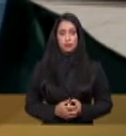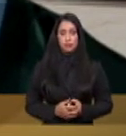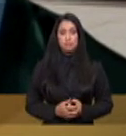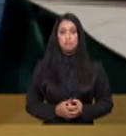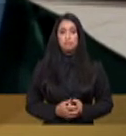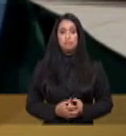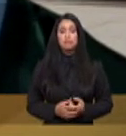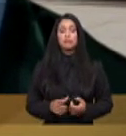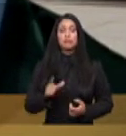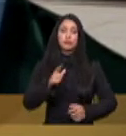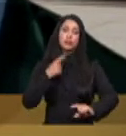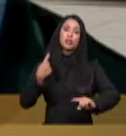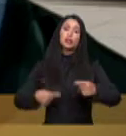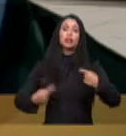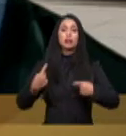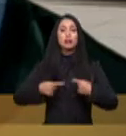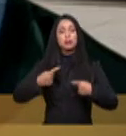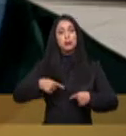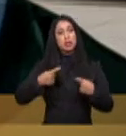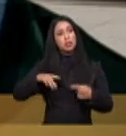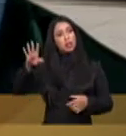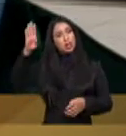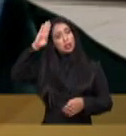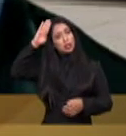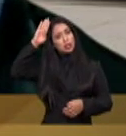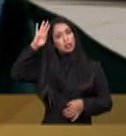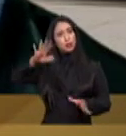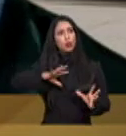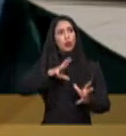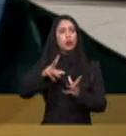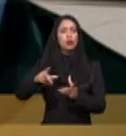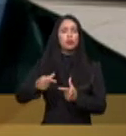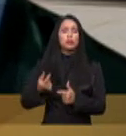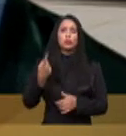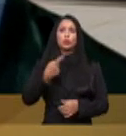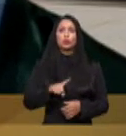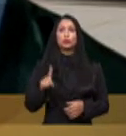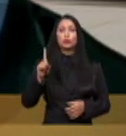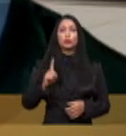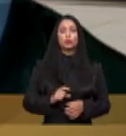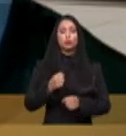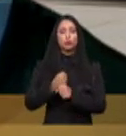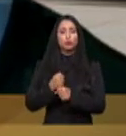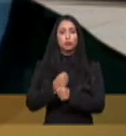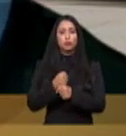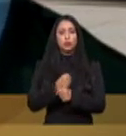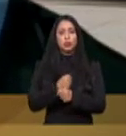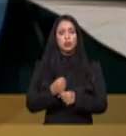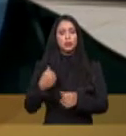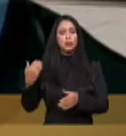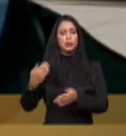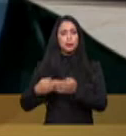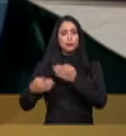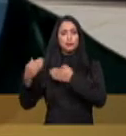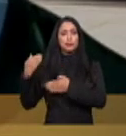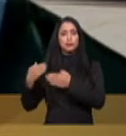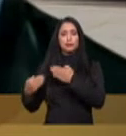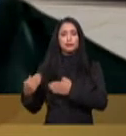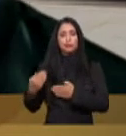passaram a fazer parte do debate acadêmico global nos últimos anos a partir de sintomas de dificuldades e retrocessos